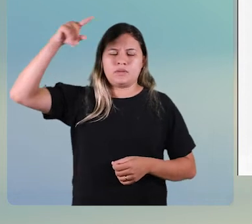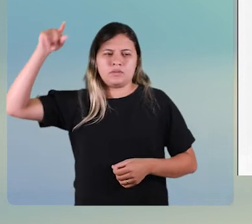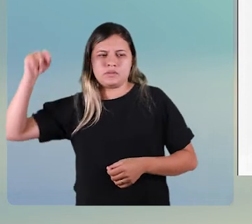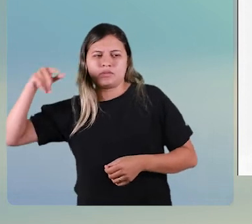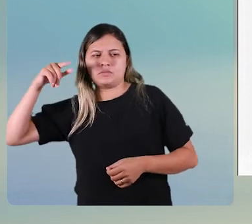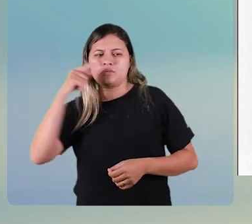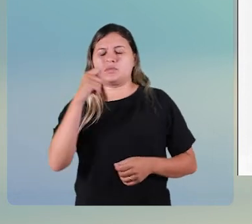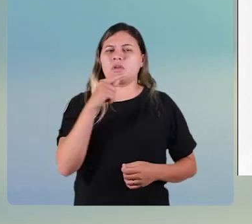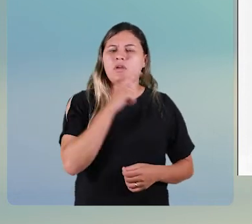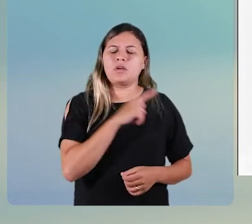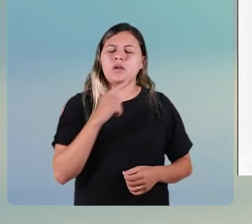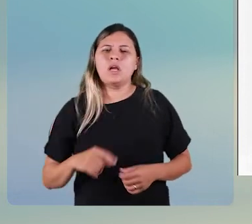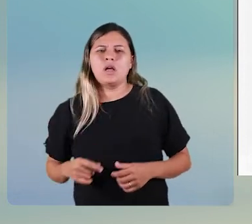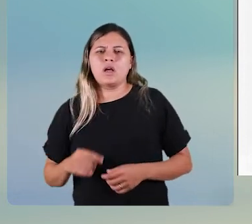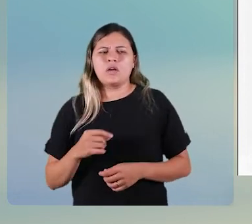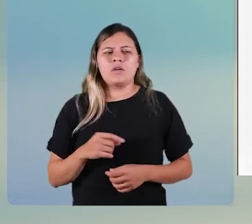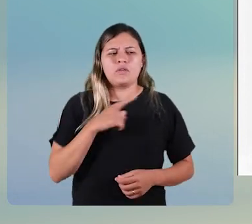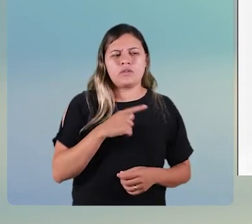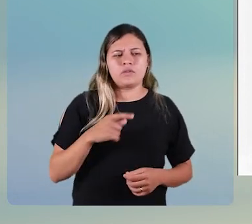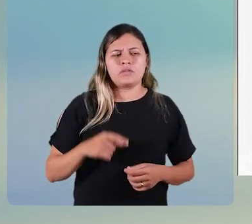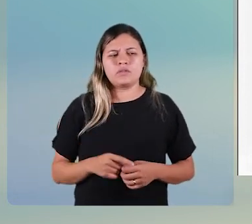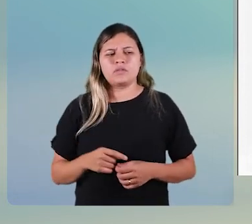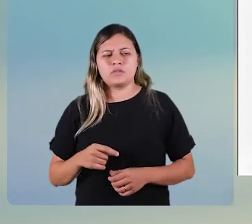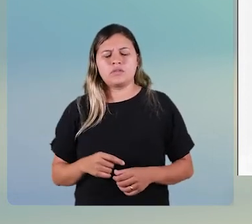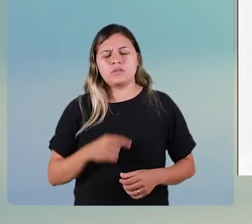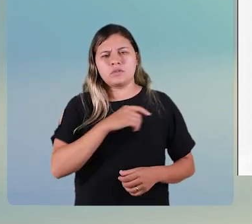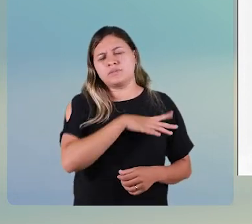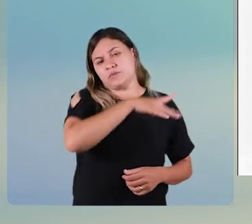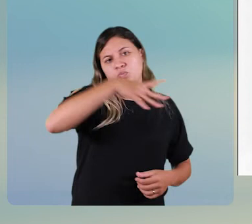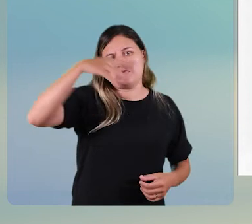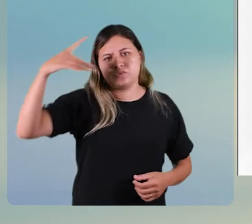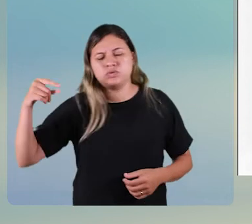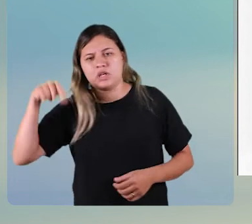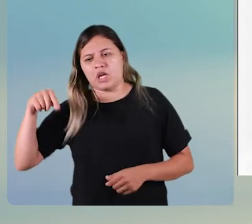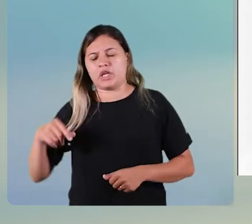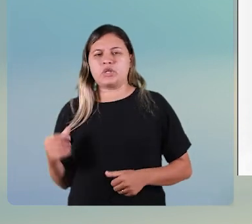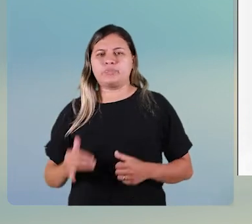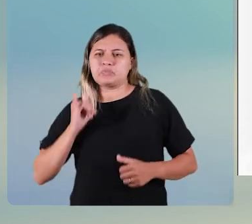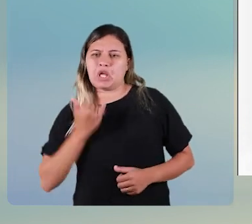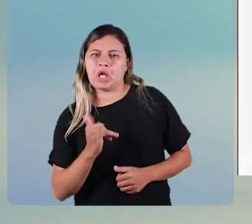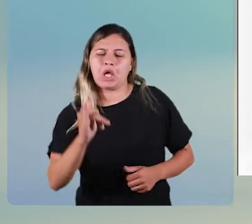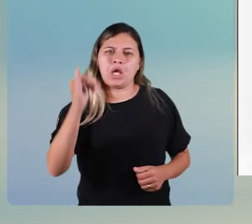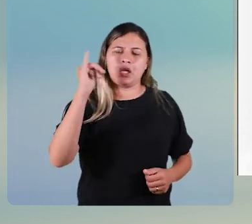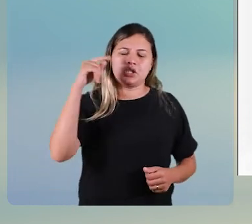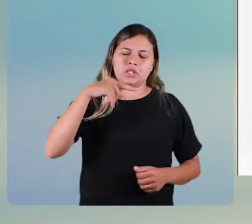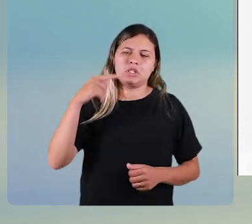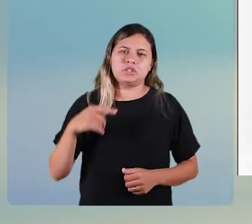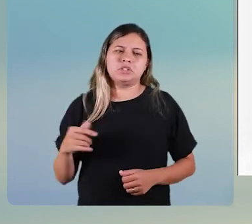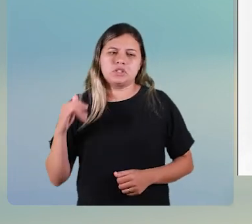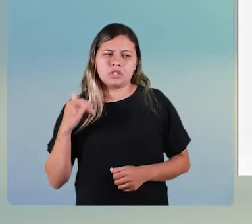direita, né? Na parte direita da figura. Então, esse vapor de água vai mover essa turbina e aí você está transformando a energia,